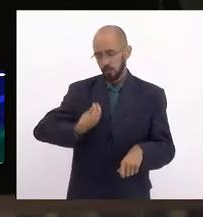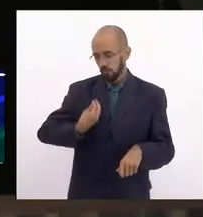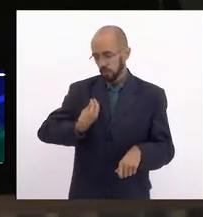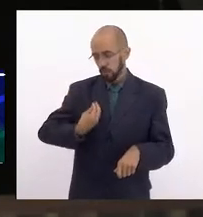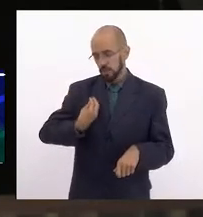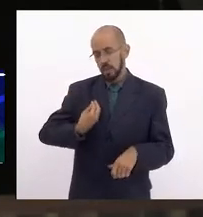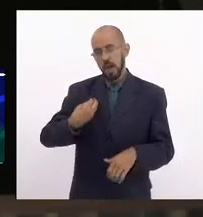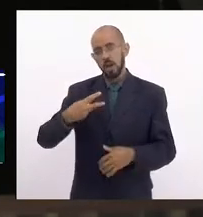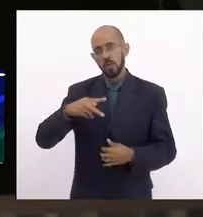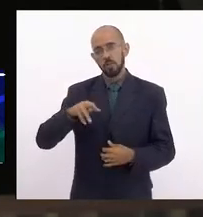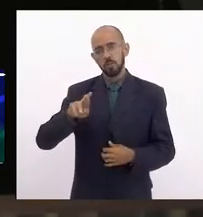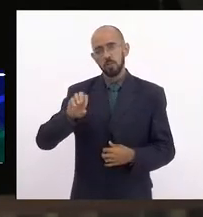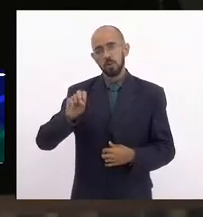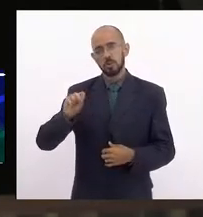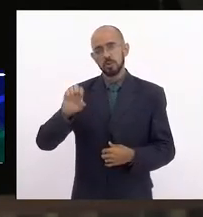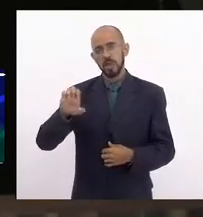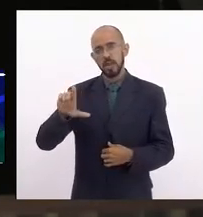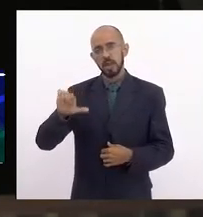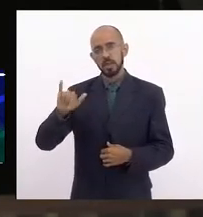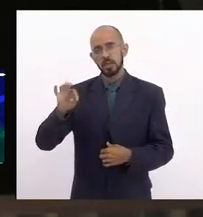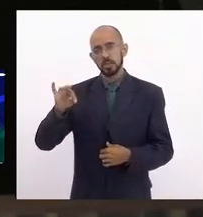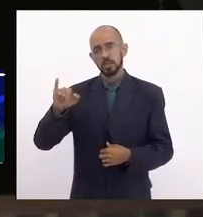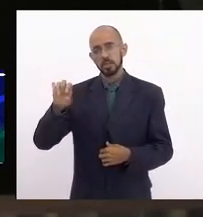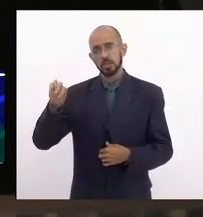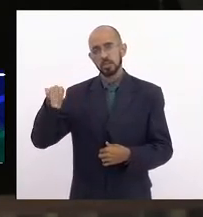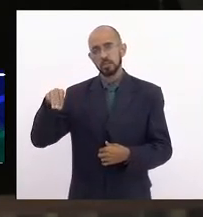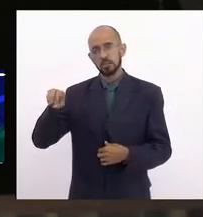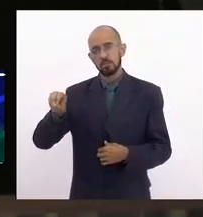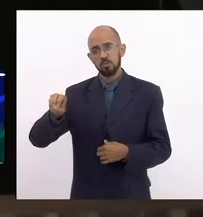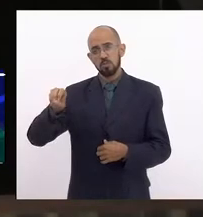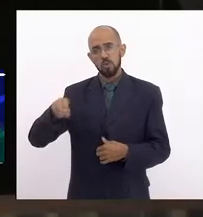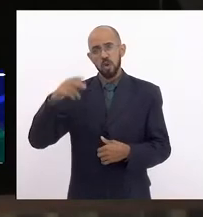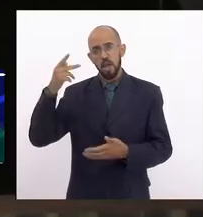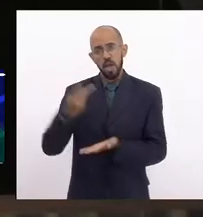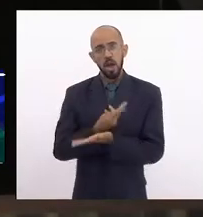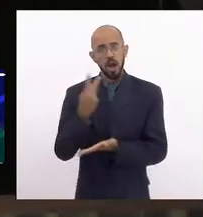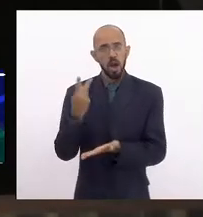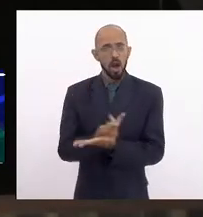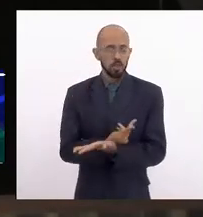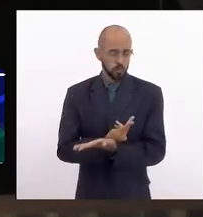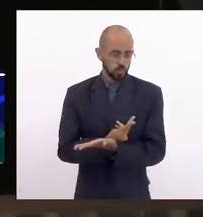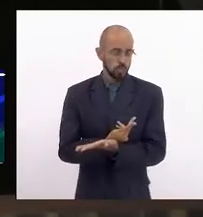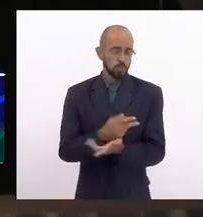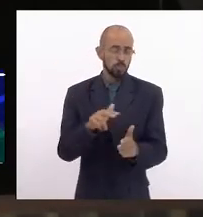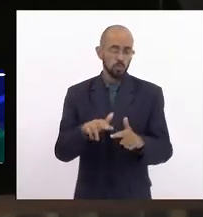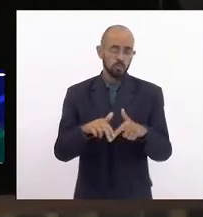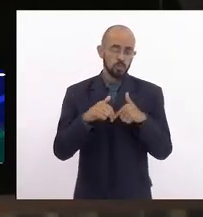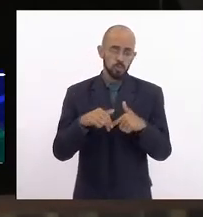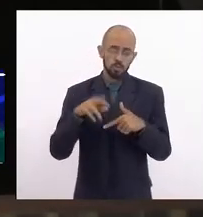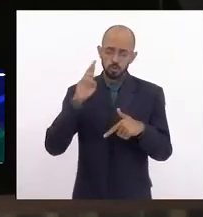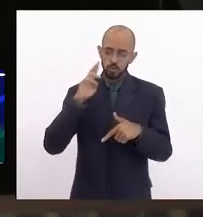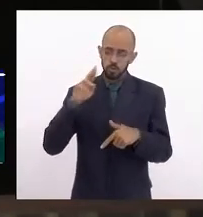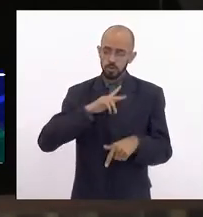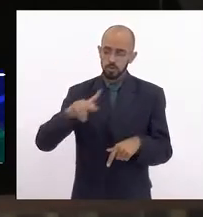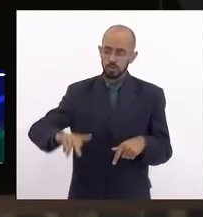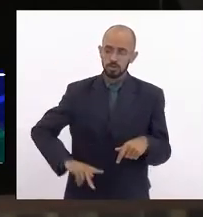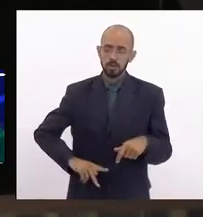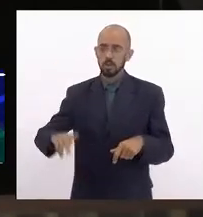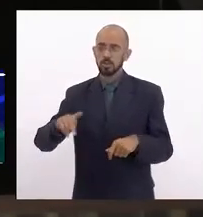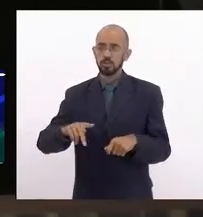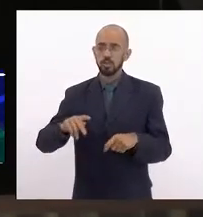o proselitismo equivocado Portanto o senhor presidente feitas essas